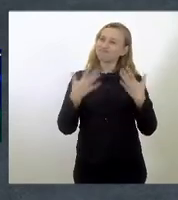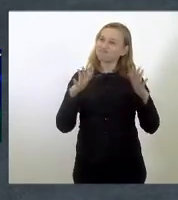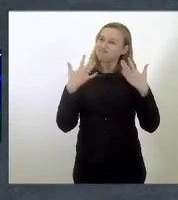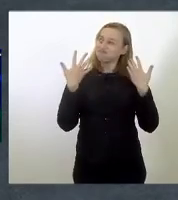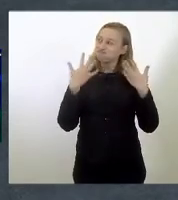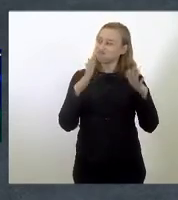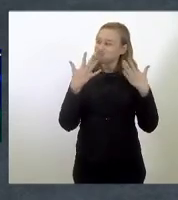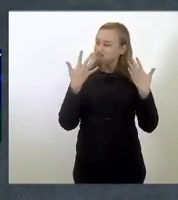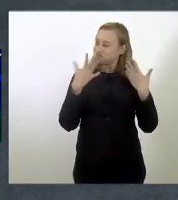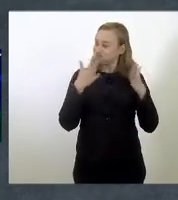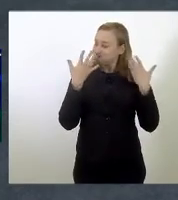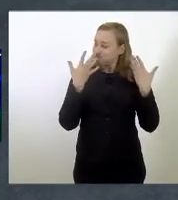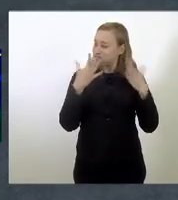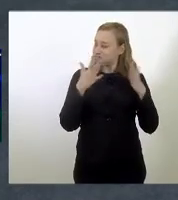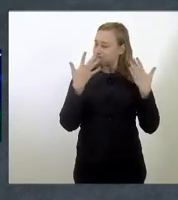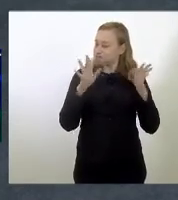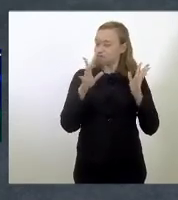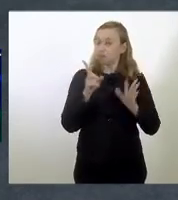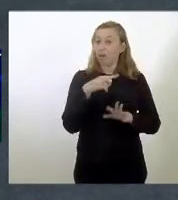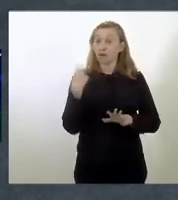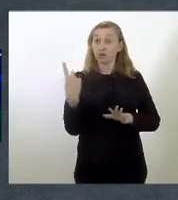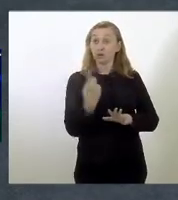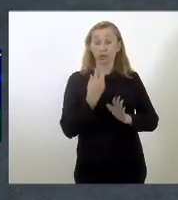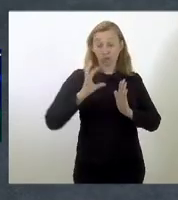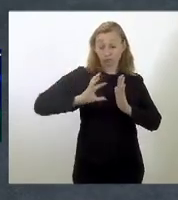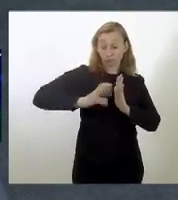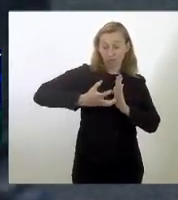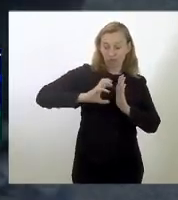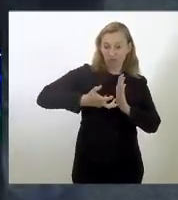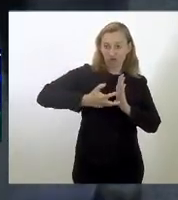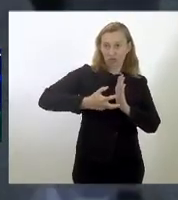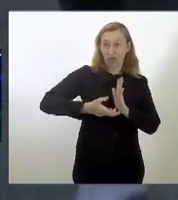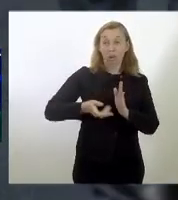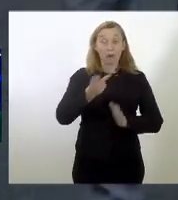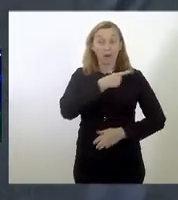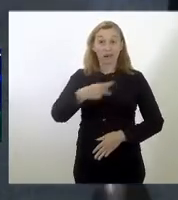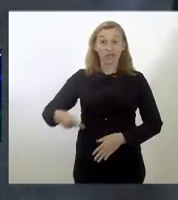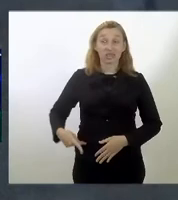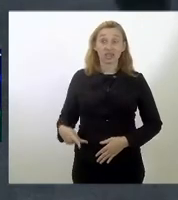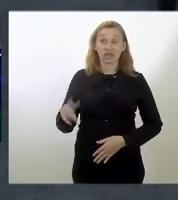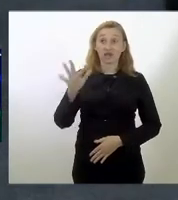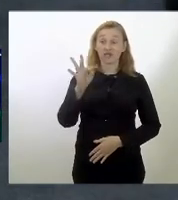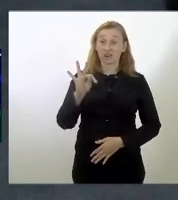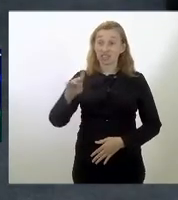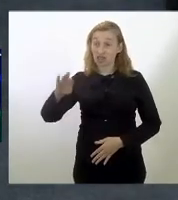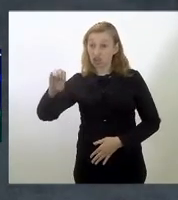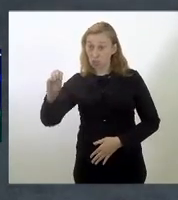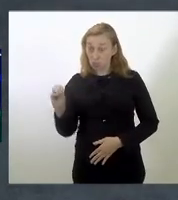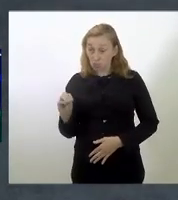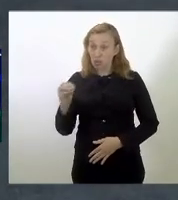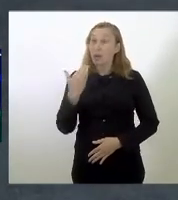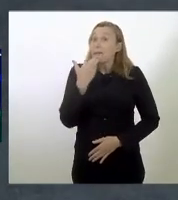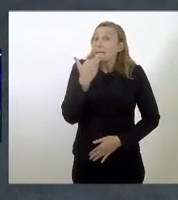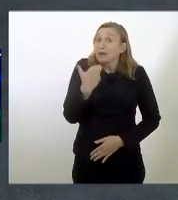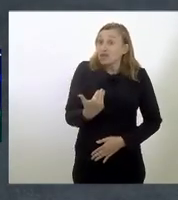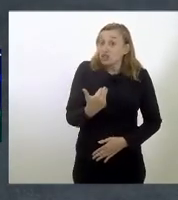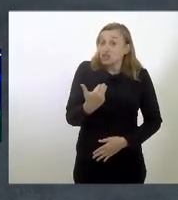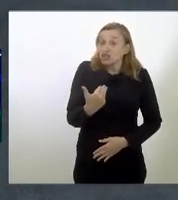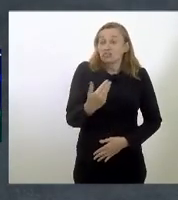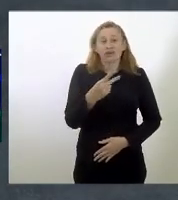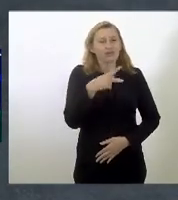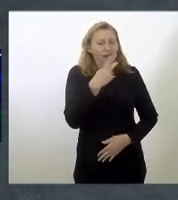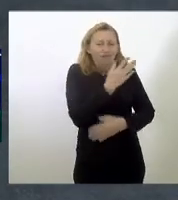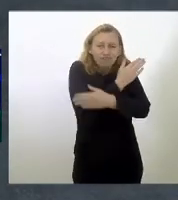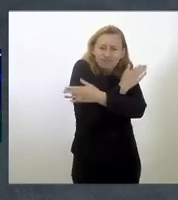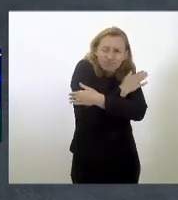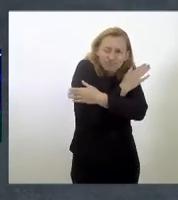os parabéns do nosso partido, do nosso presidente de honra, Francisco Dornelles, que pediu para lhe transmitir o